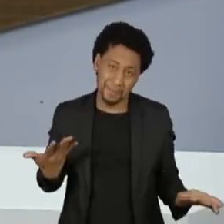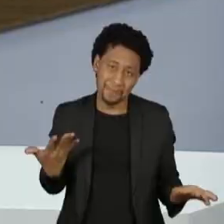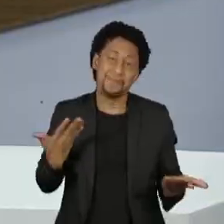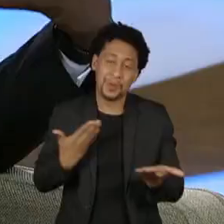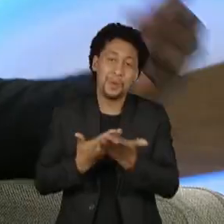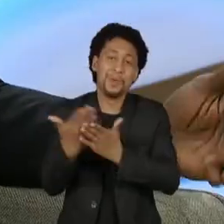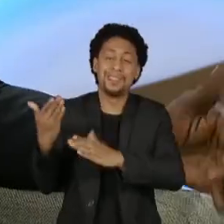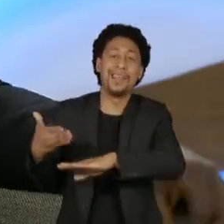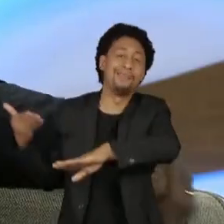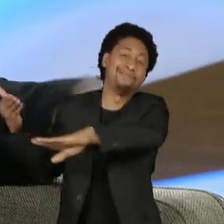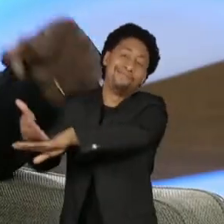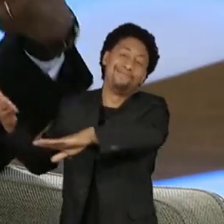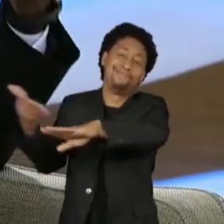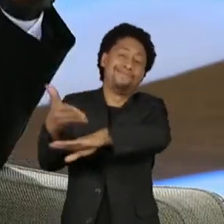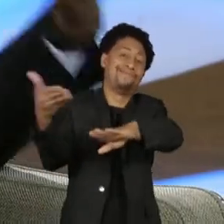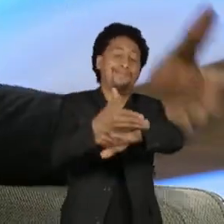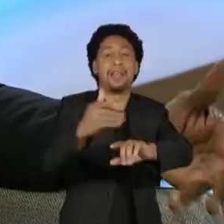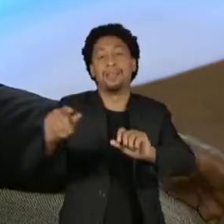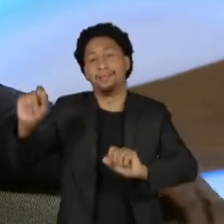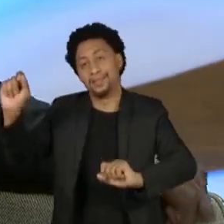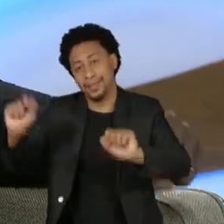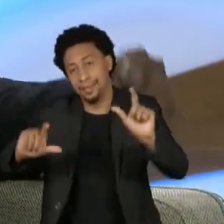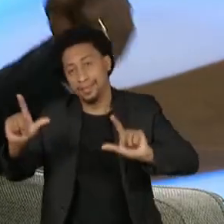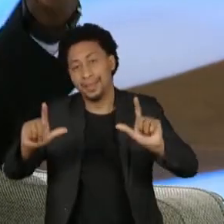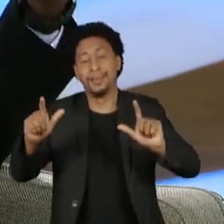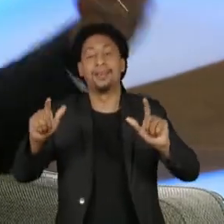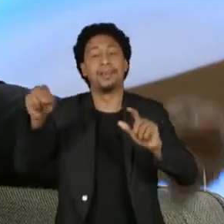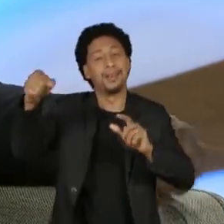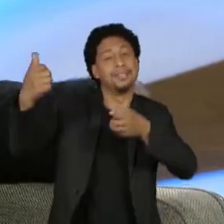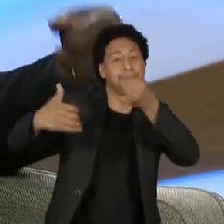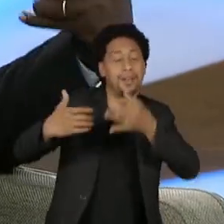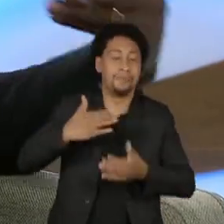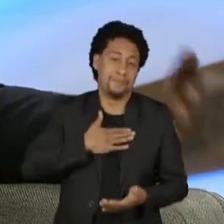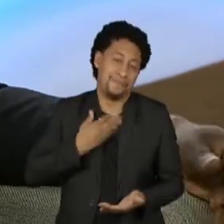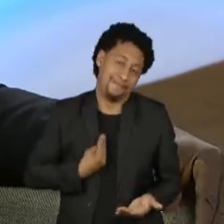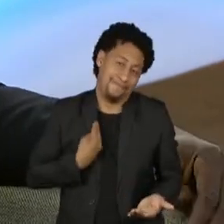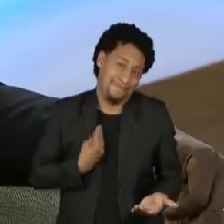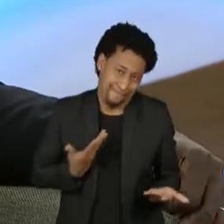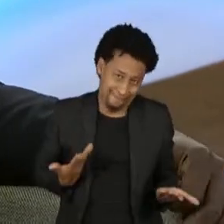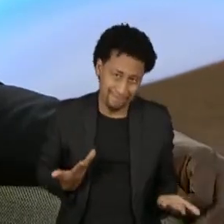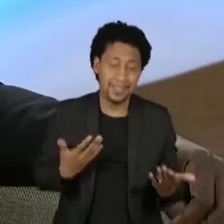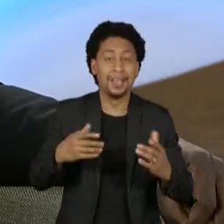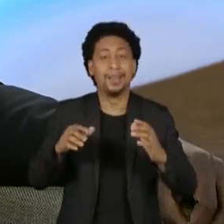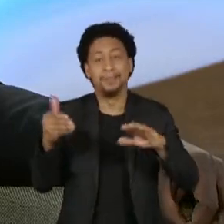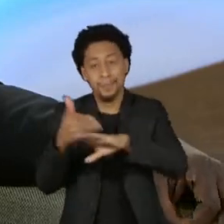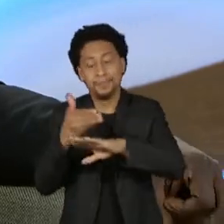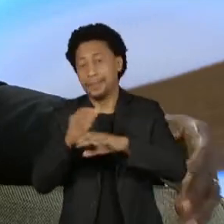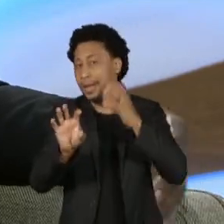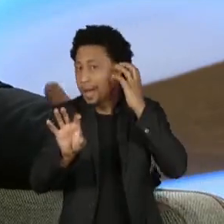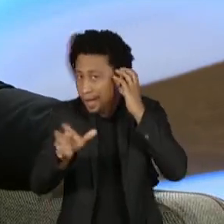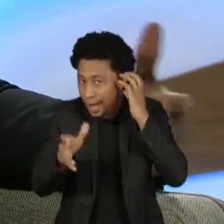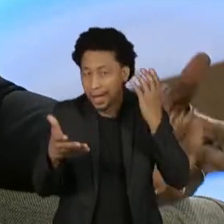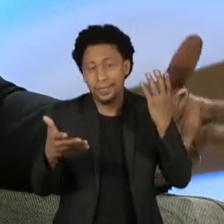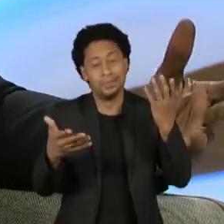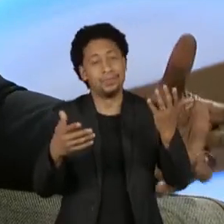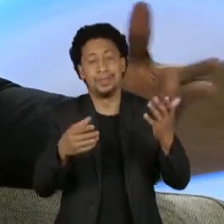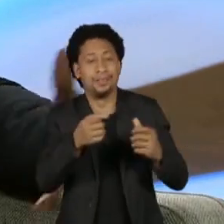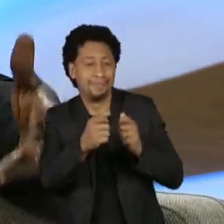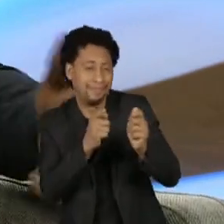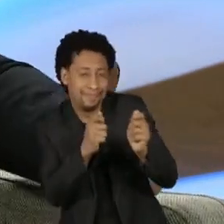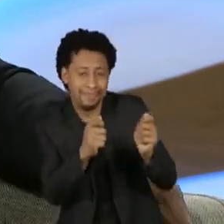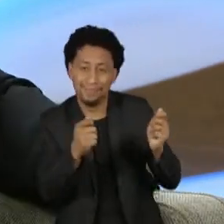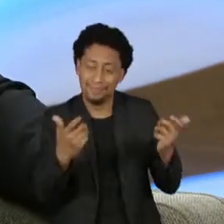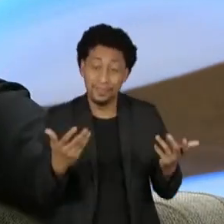a frequentar a TV falando da língua local e as rádios e imprensa e assim aconteceu